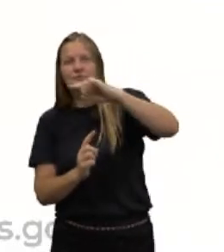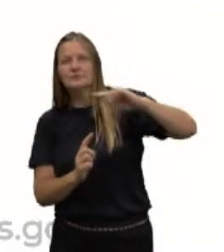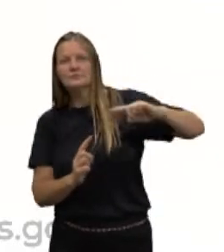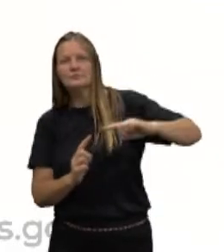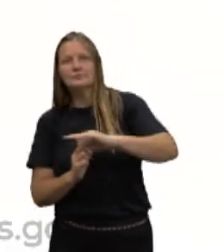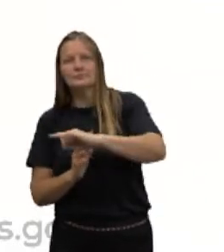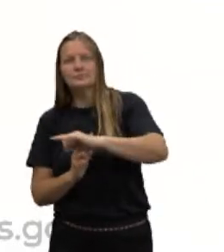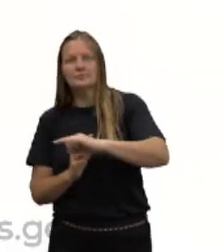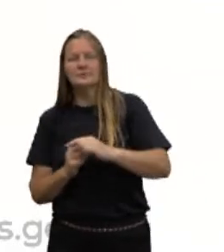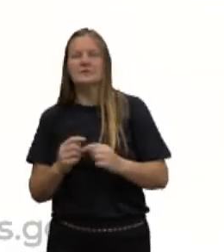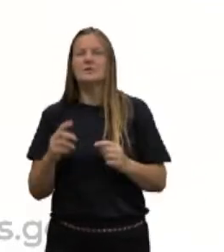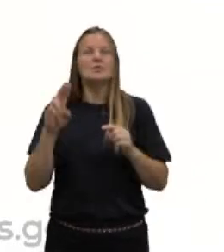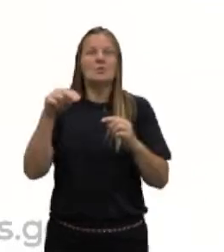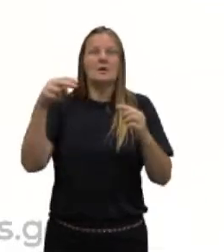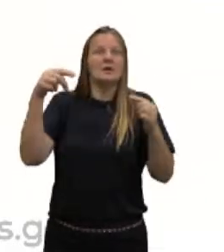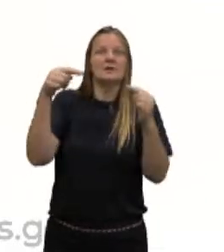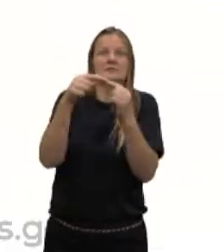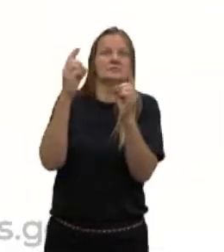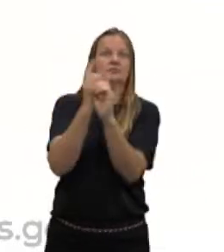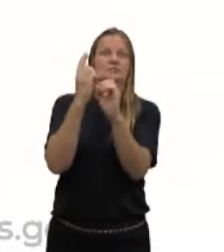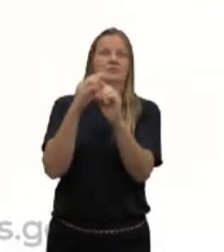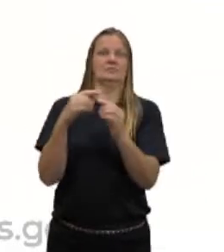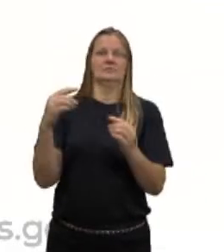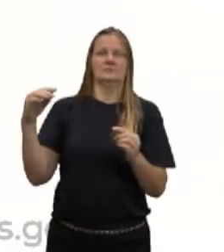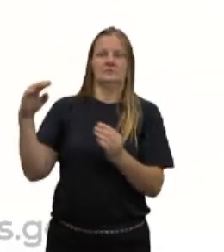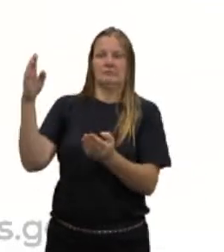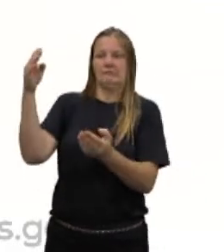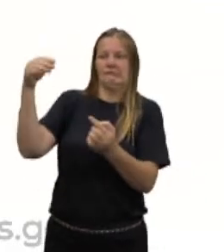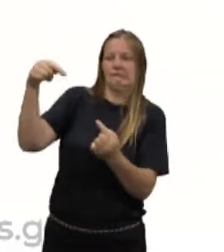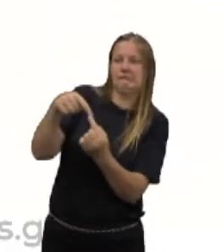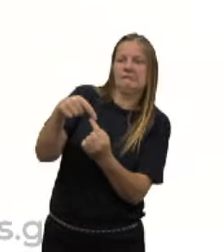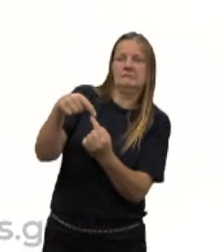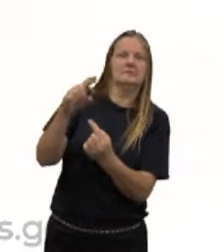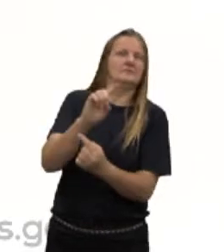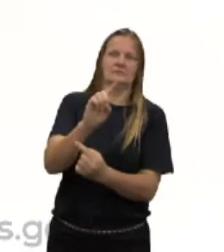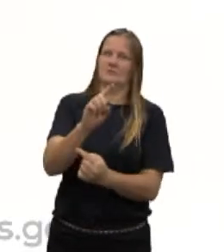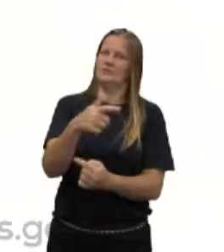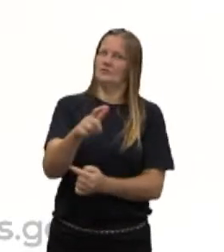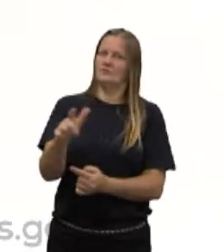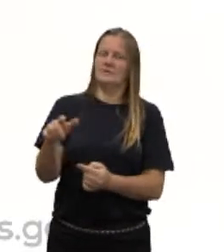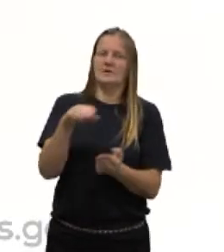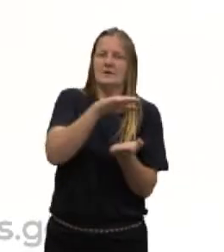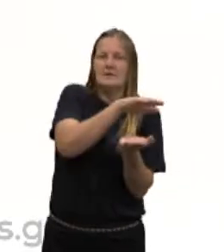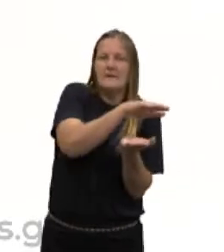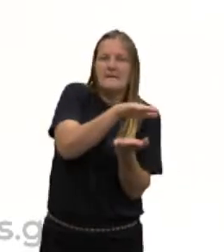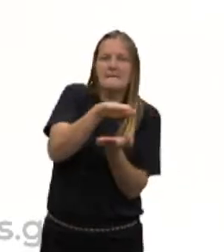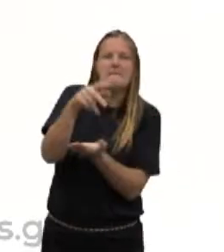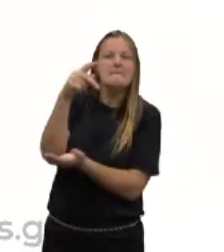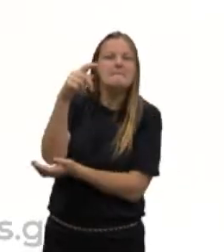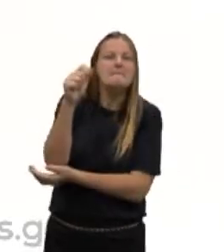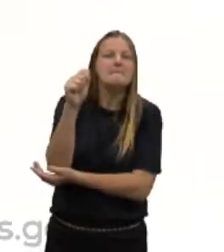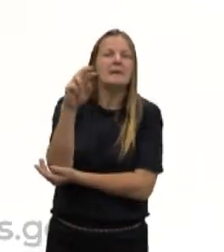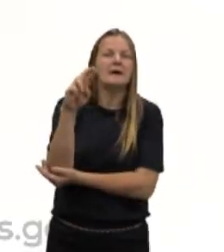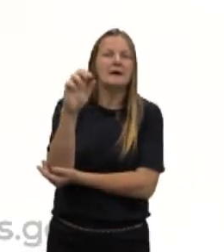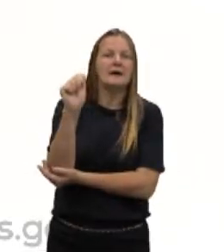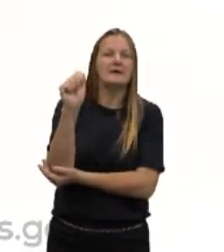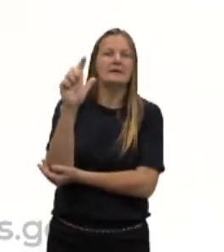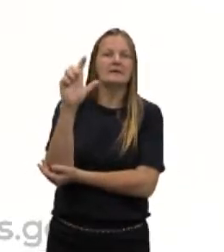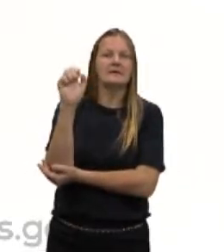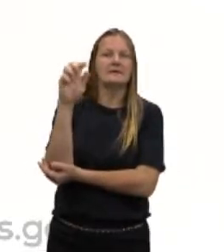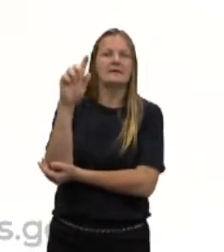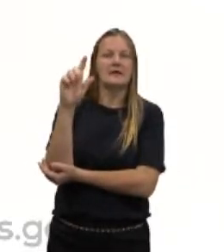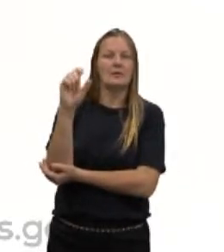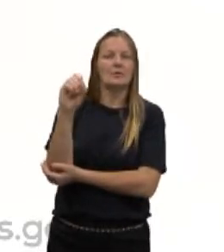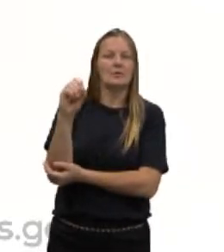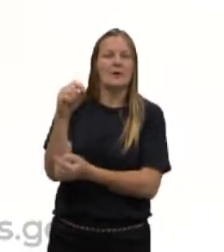encontram, né? Então a gente sabe também que, para que elas não se encontrem, a característica é de que elas não têm